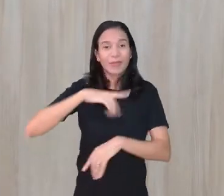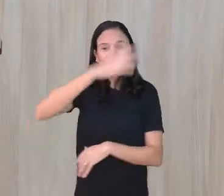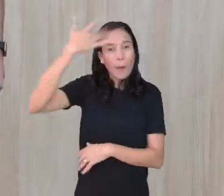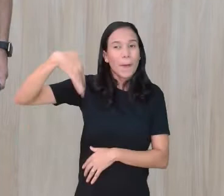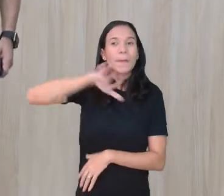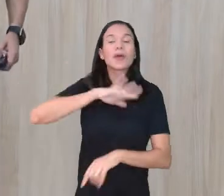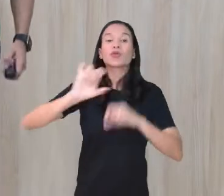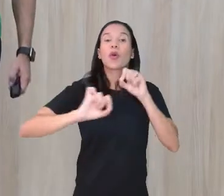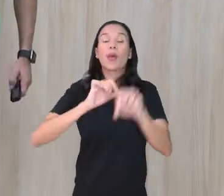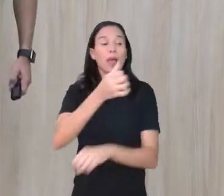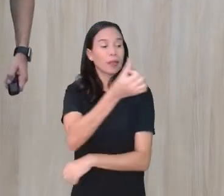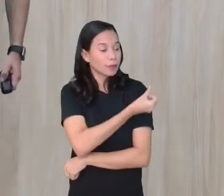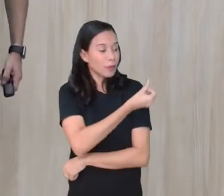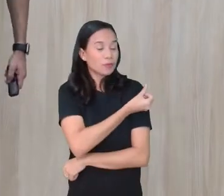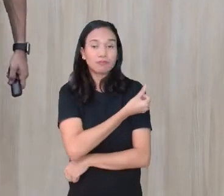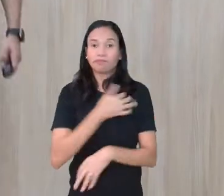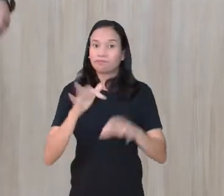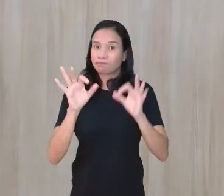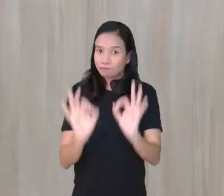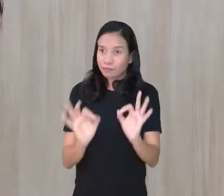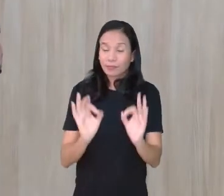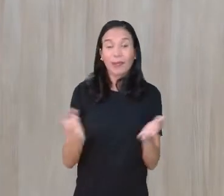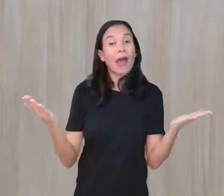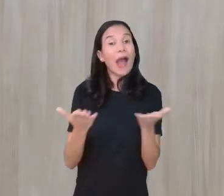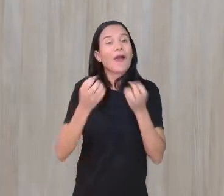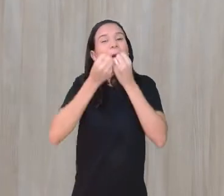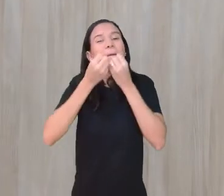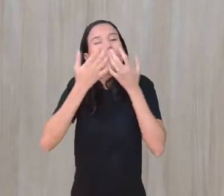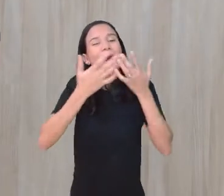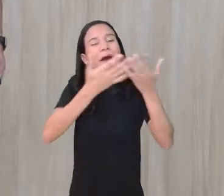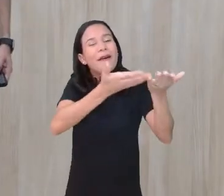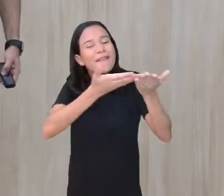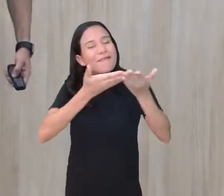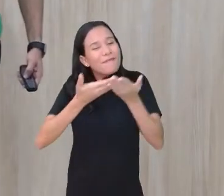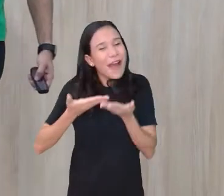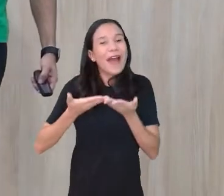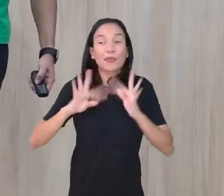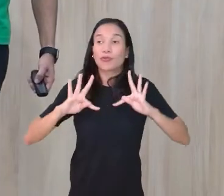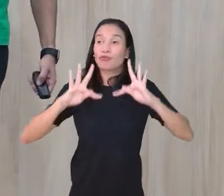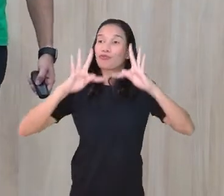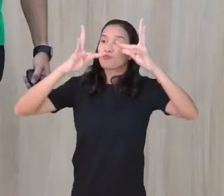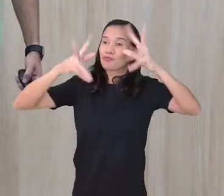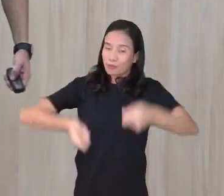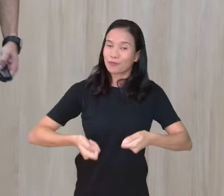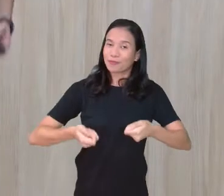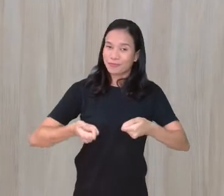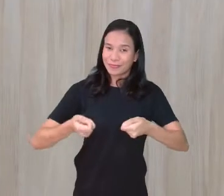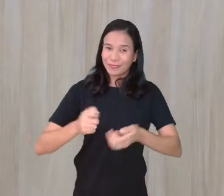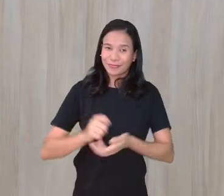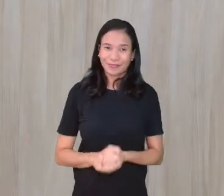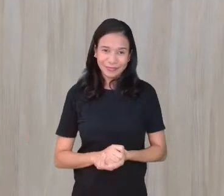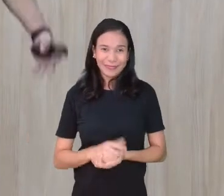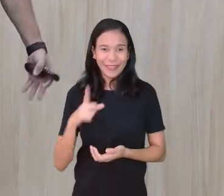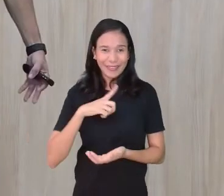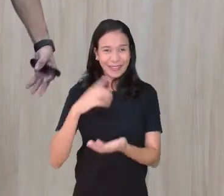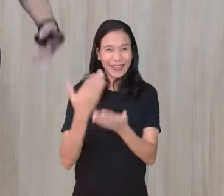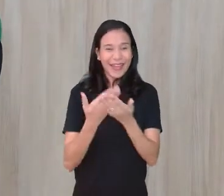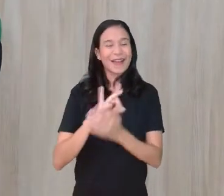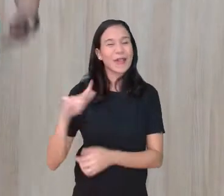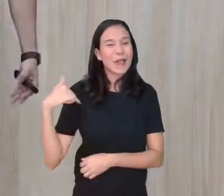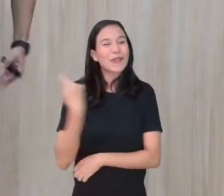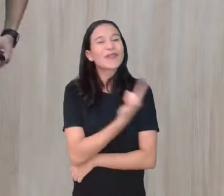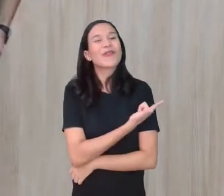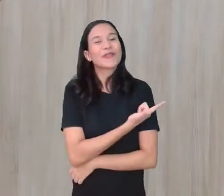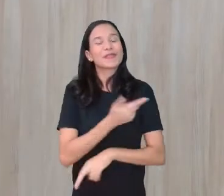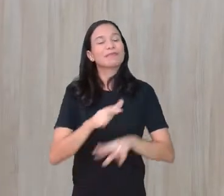galerinha aí do sexto ano. Então, sejam muito bem-vindos, sejam muito bem-vinda a essa aula.